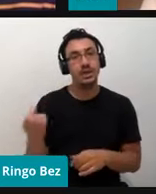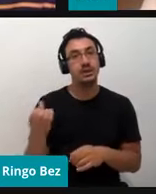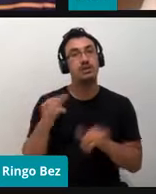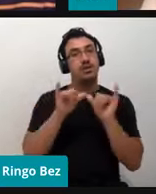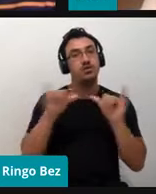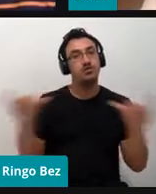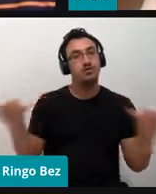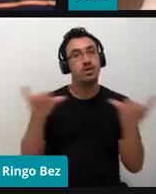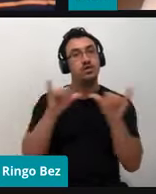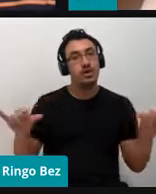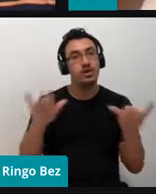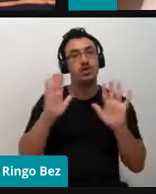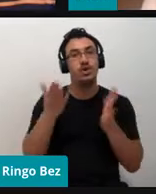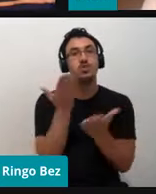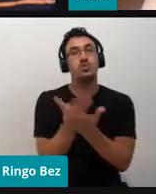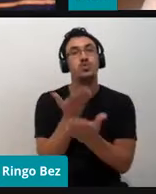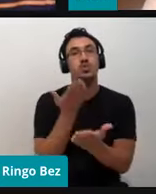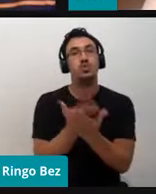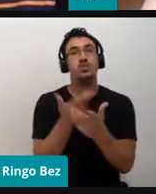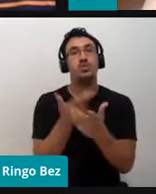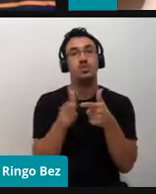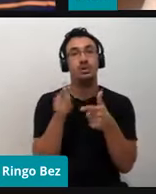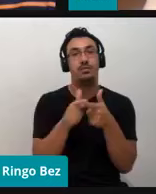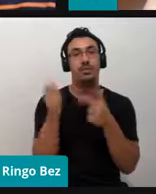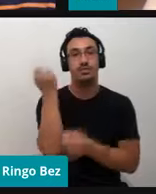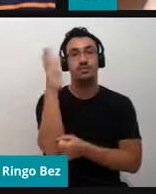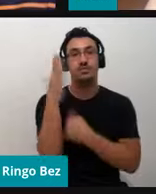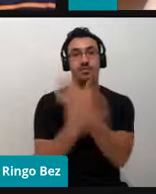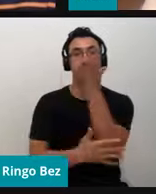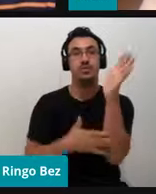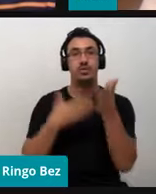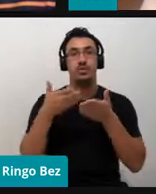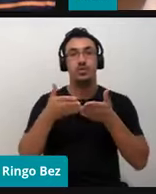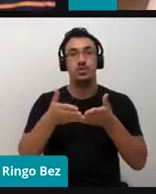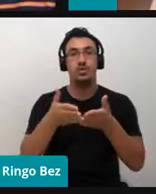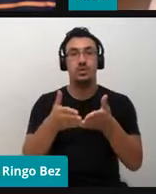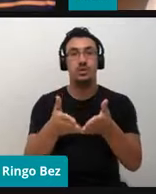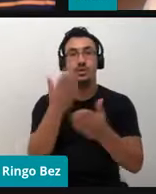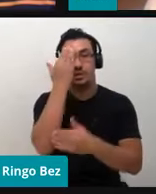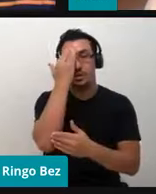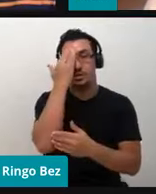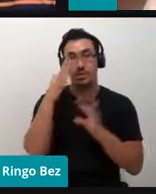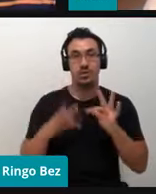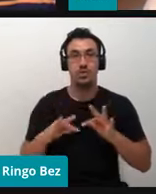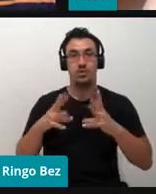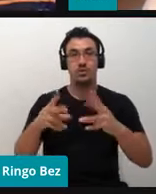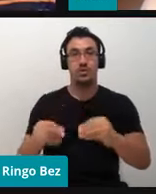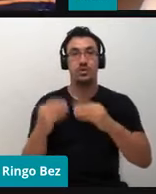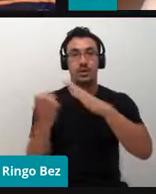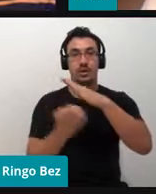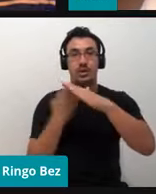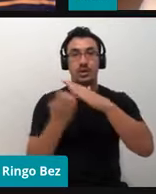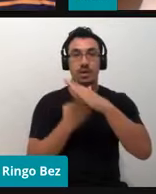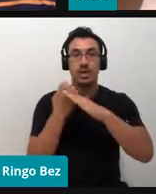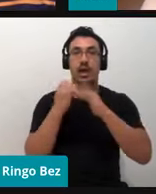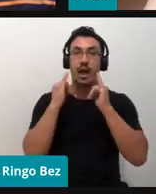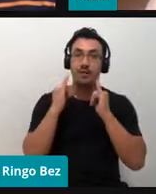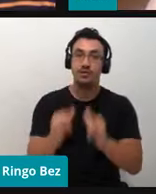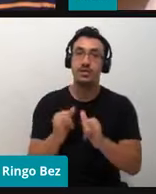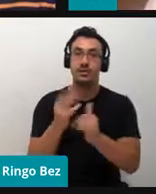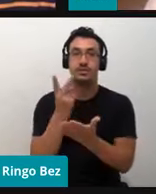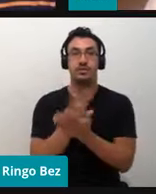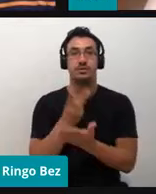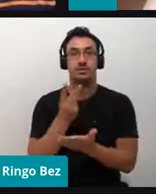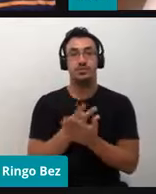de impacto ambiental da questão portuária, e em todos os empreendimentos industriais a gente alerta para esse fato, né?